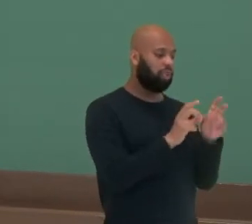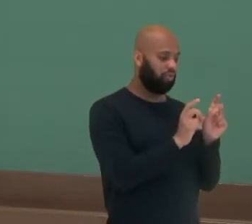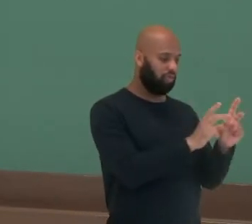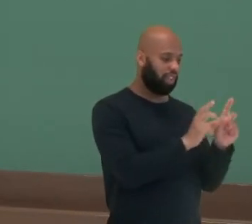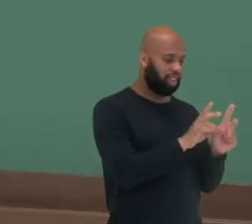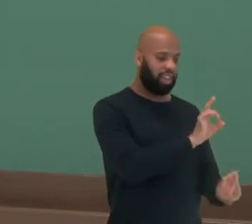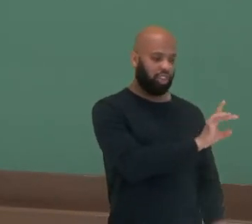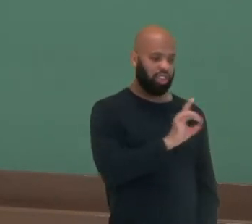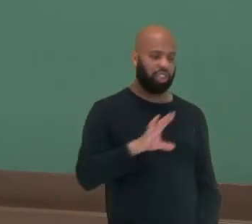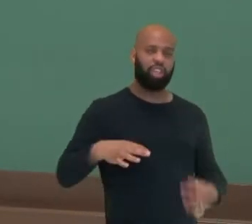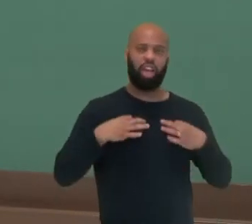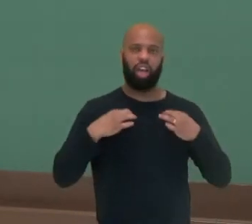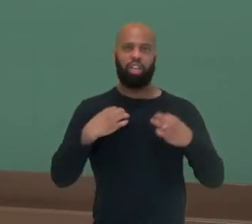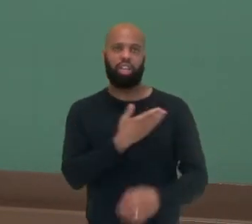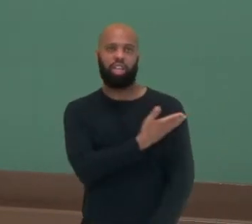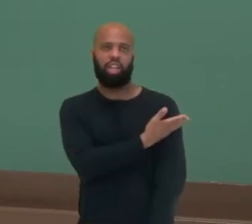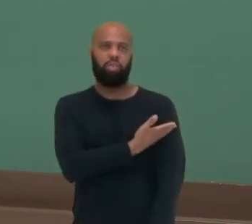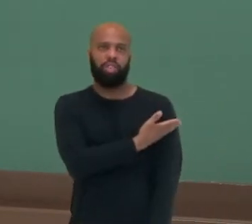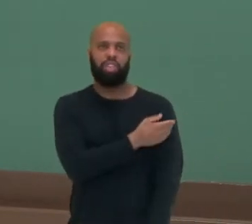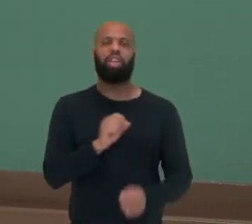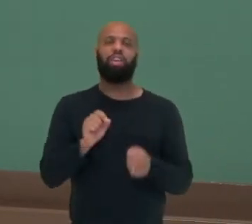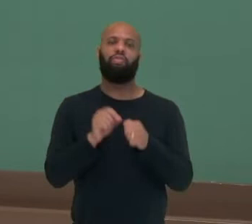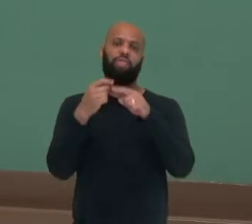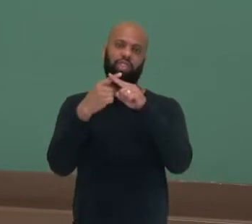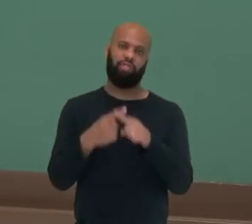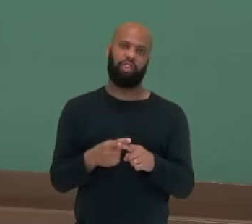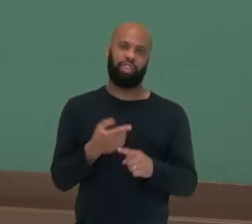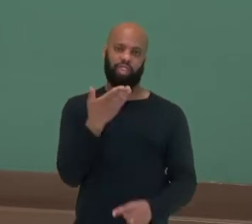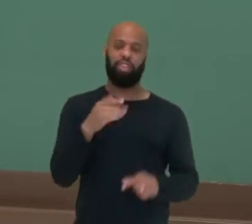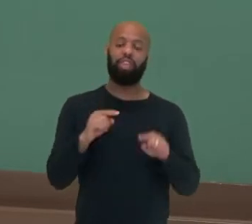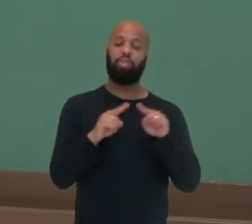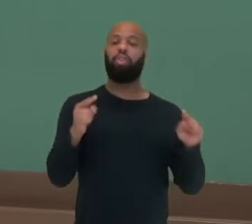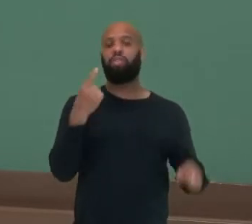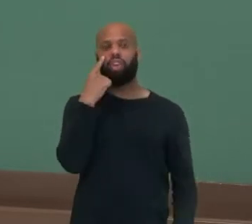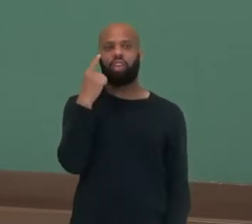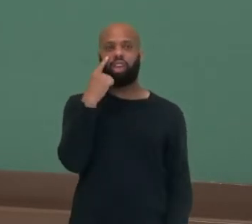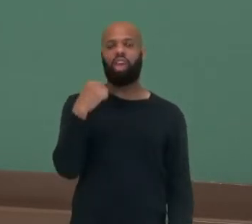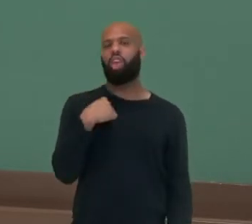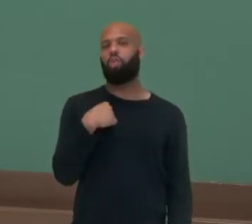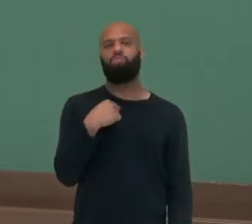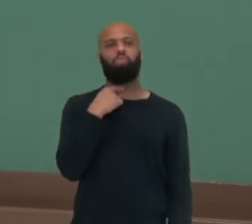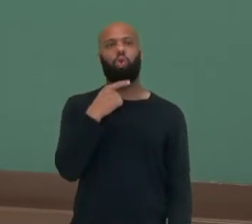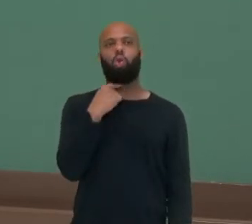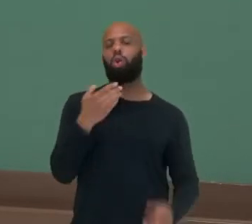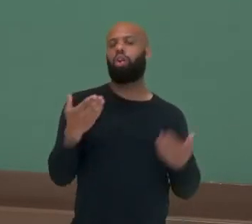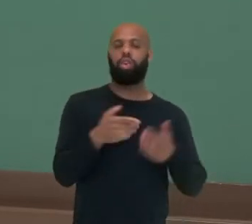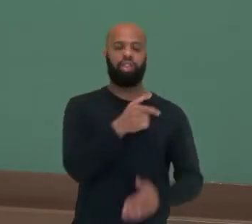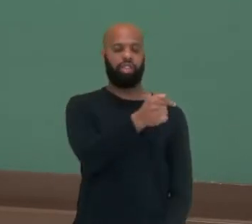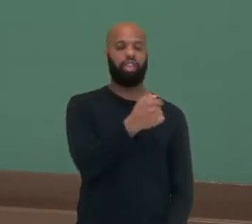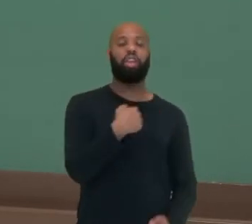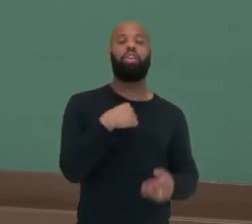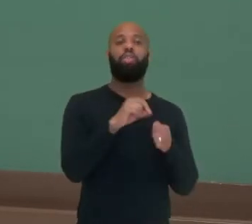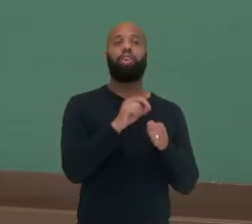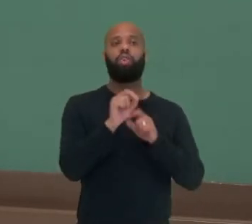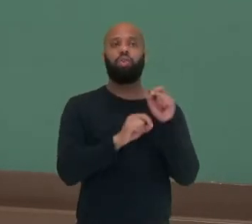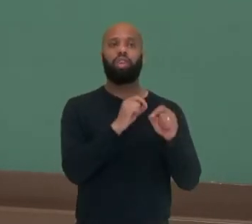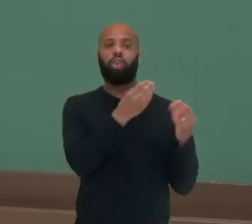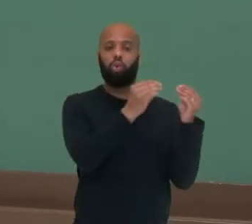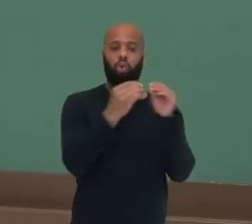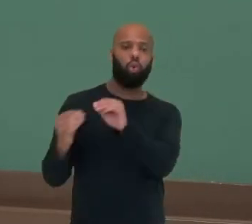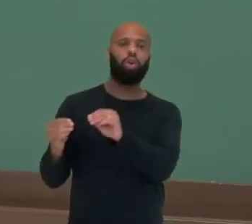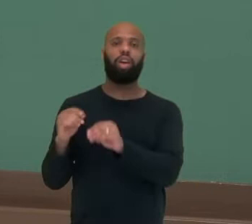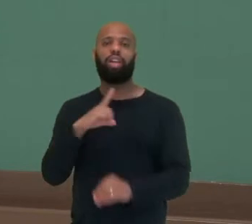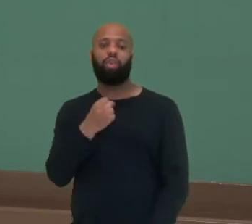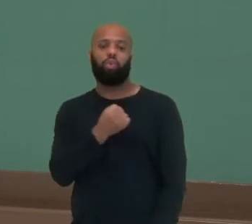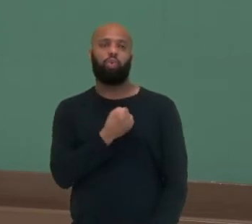de cada camiseta, e multiplicar por essa daqui. Mas veja que eu não estou colocando 7, eu estou colocando os valores